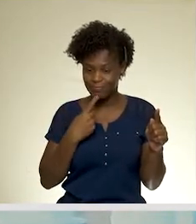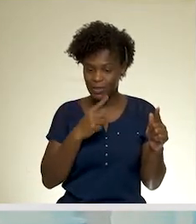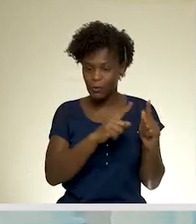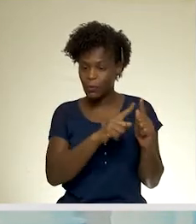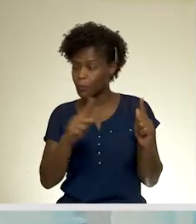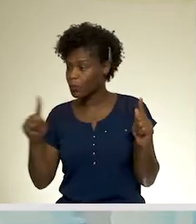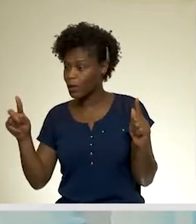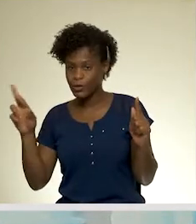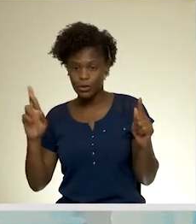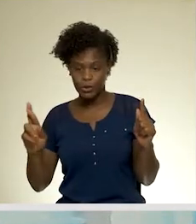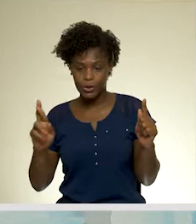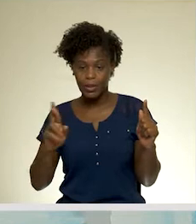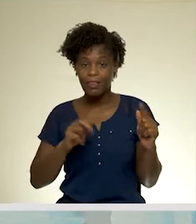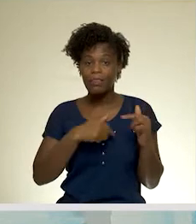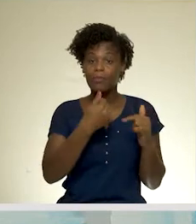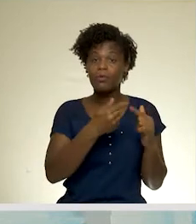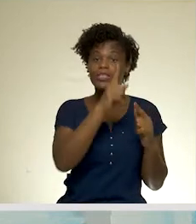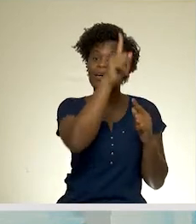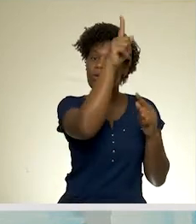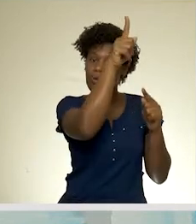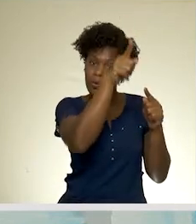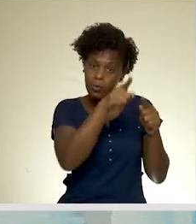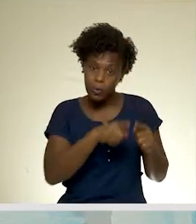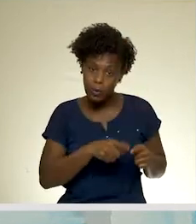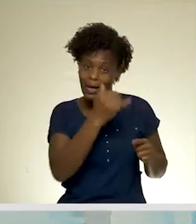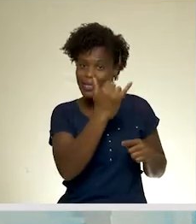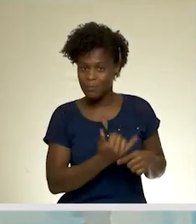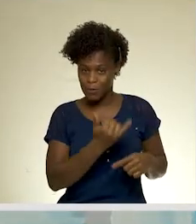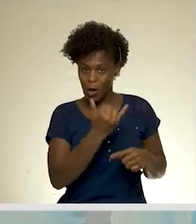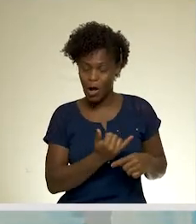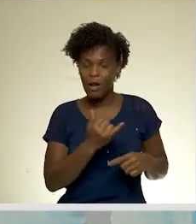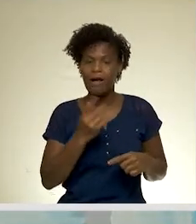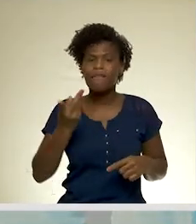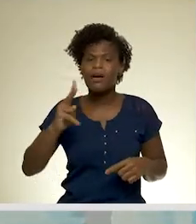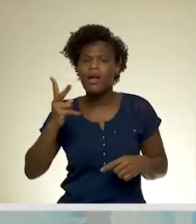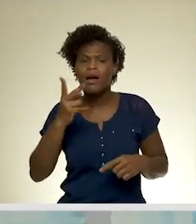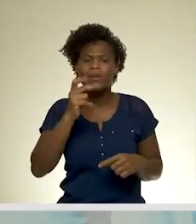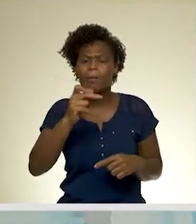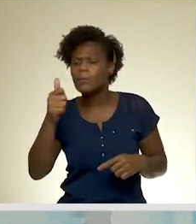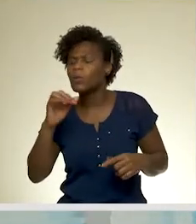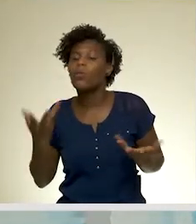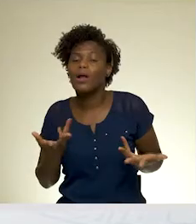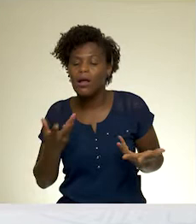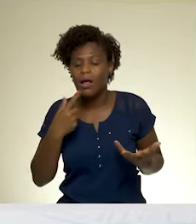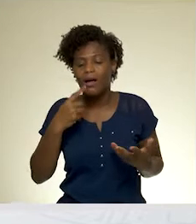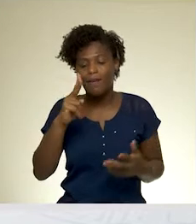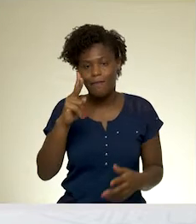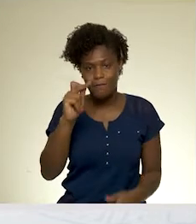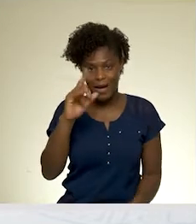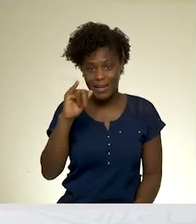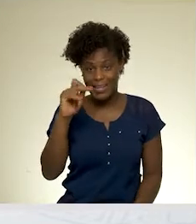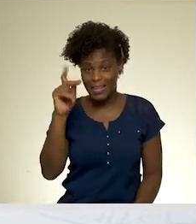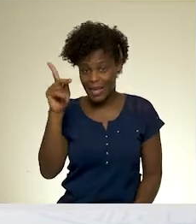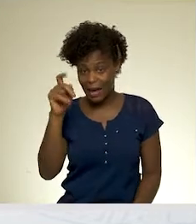temos aqui eixo de y. Quais são as variáveis? As variáveis são